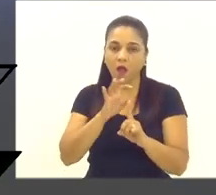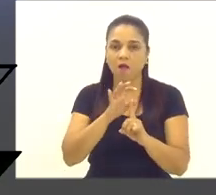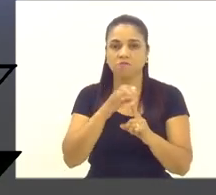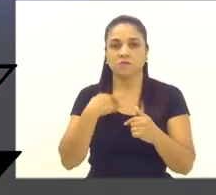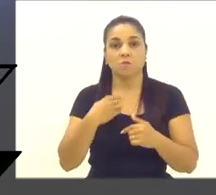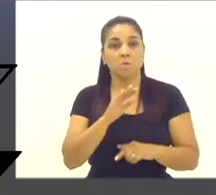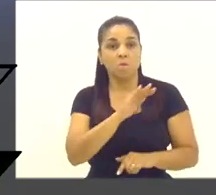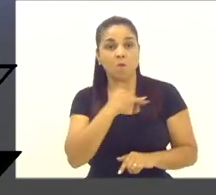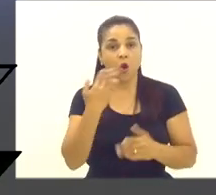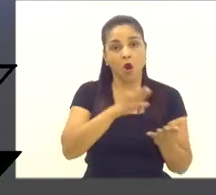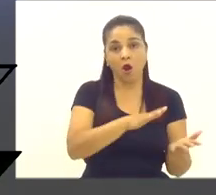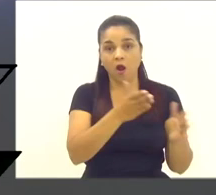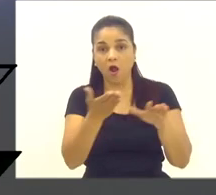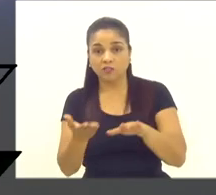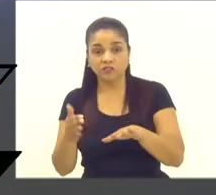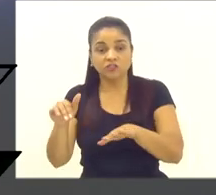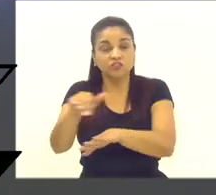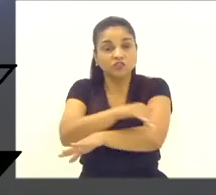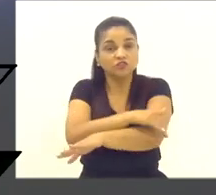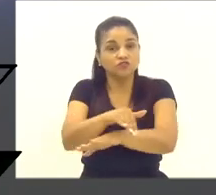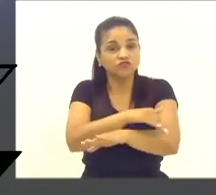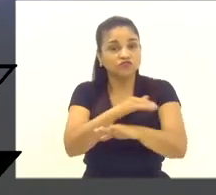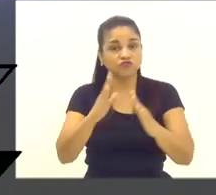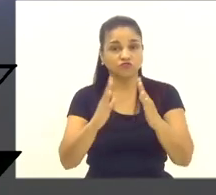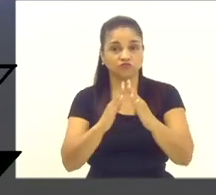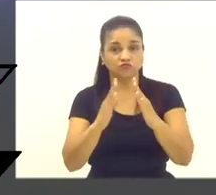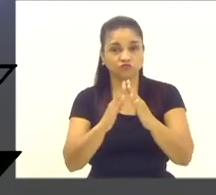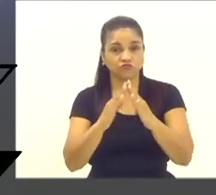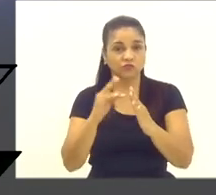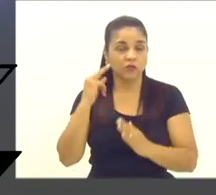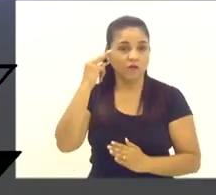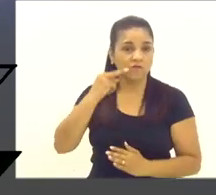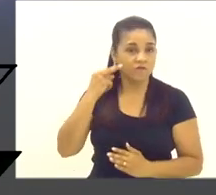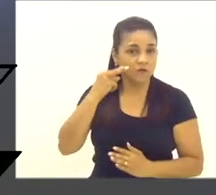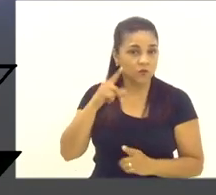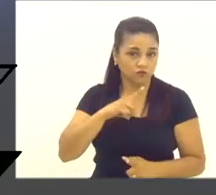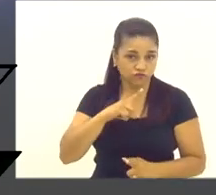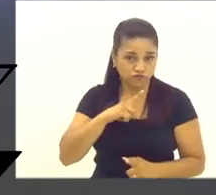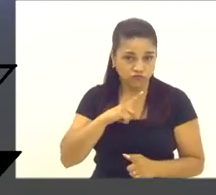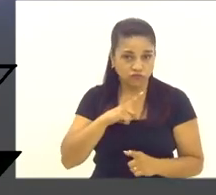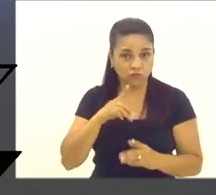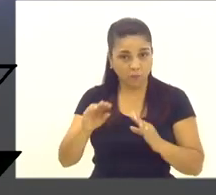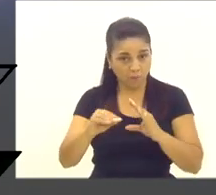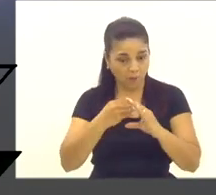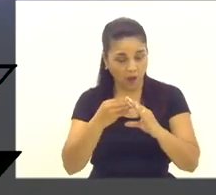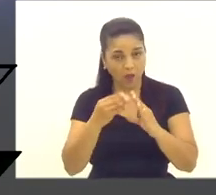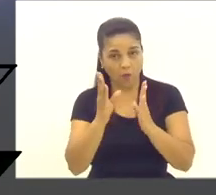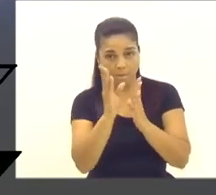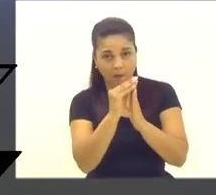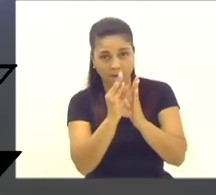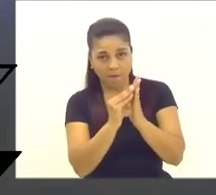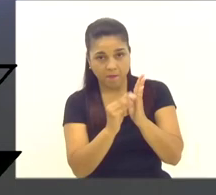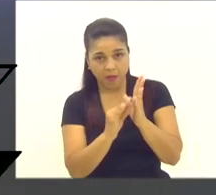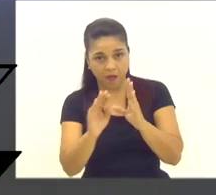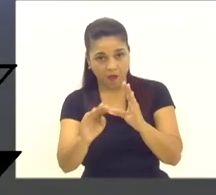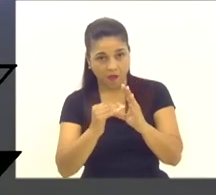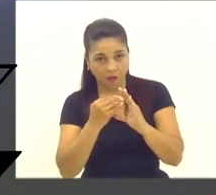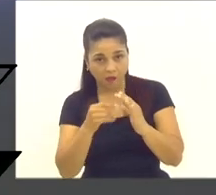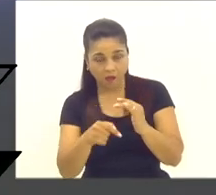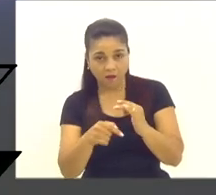citava o endereço da casa da vereadora então é um caso de